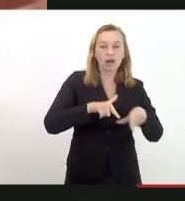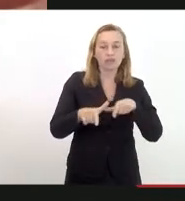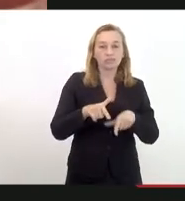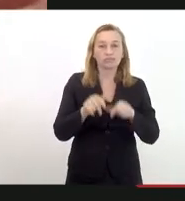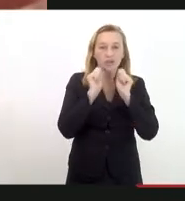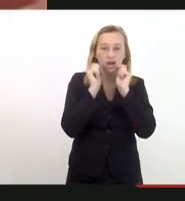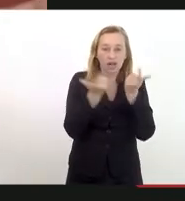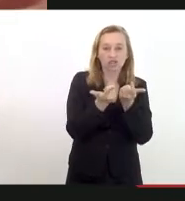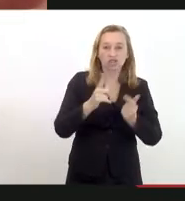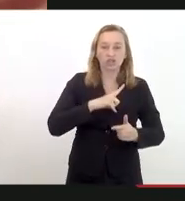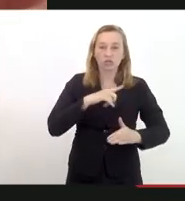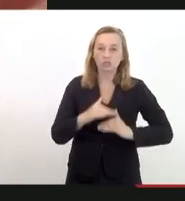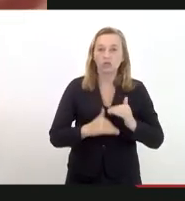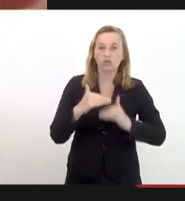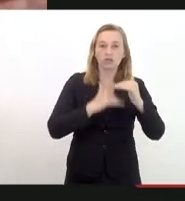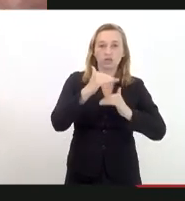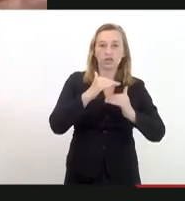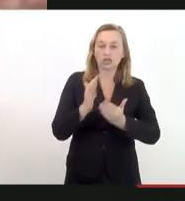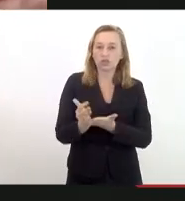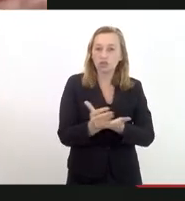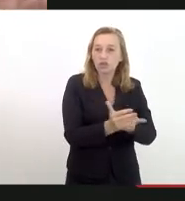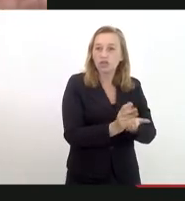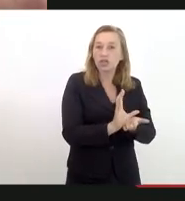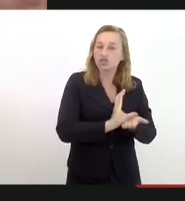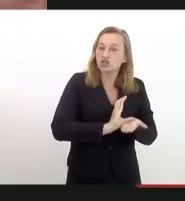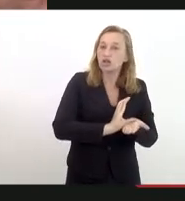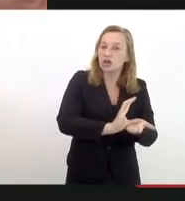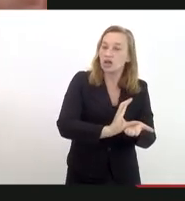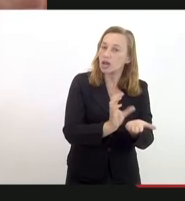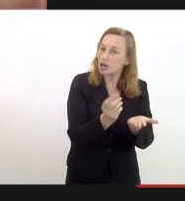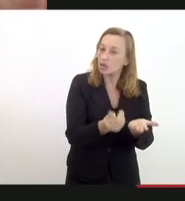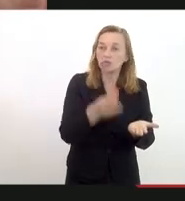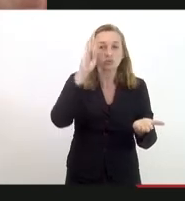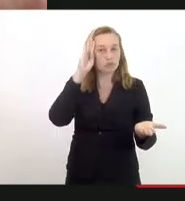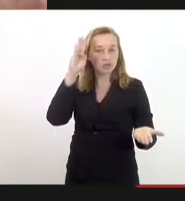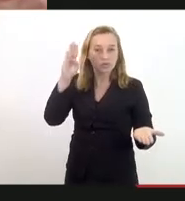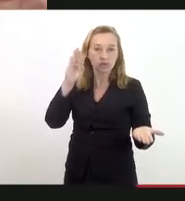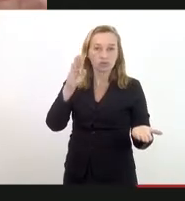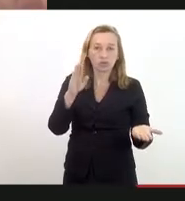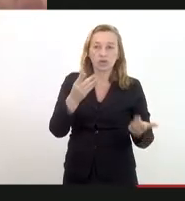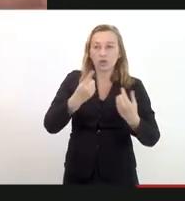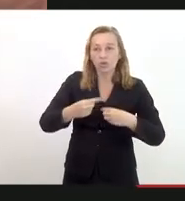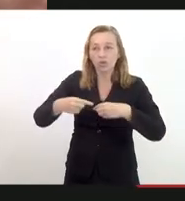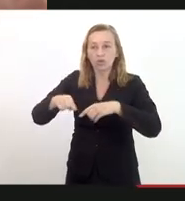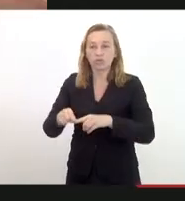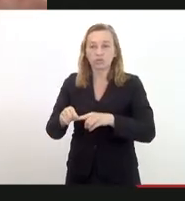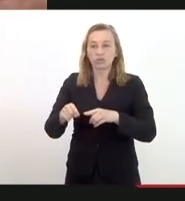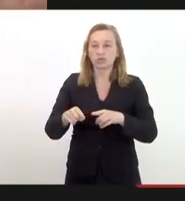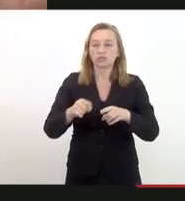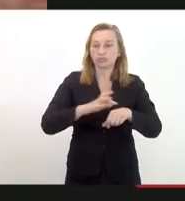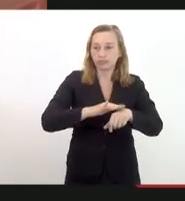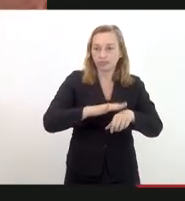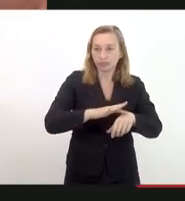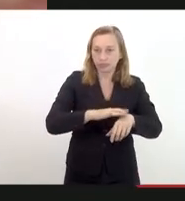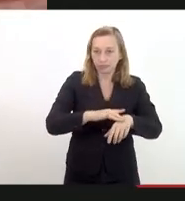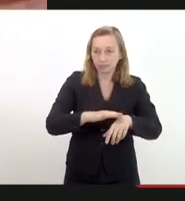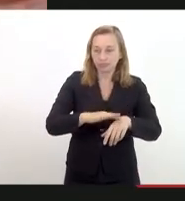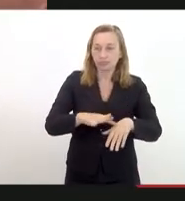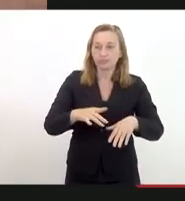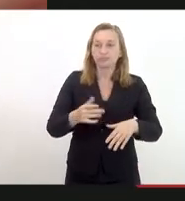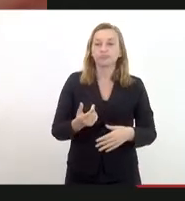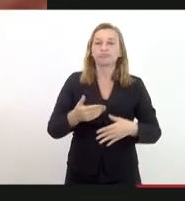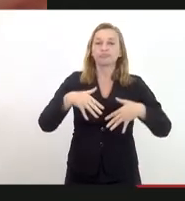processo, com a licitação de recursos específicos para o enfrentamento da tuberculose, com